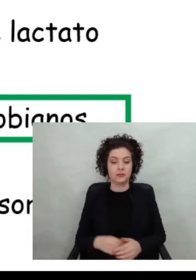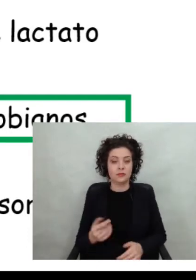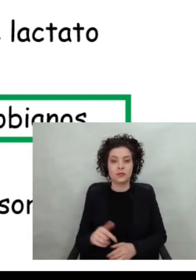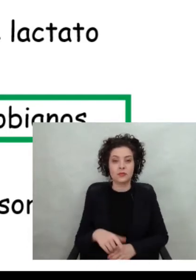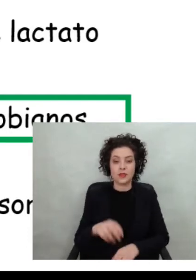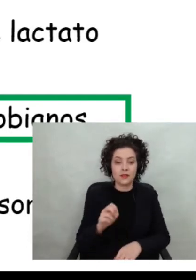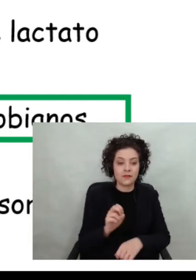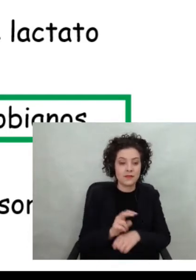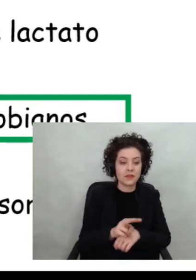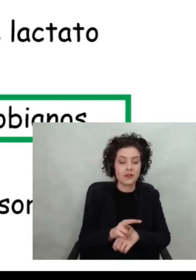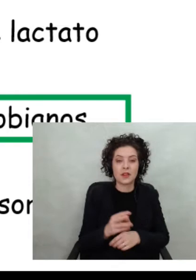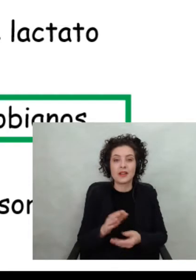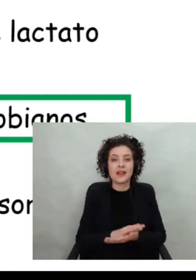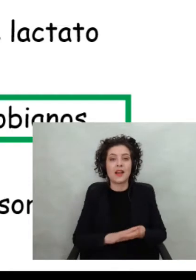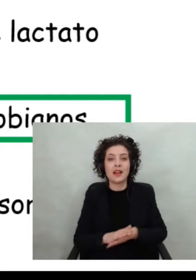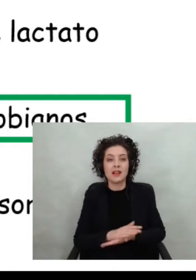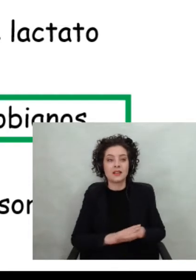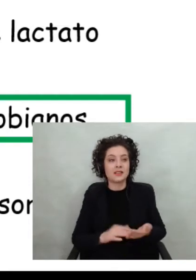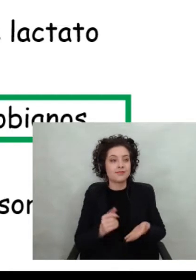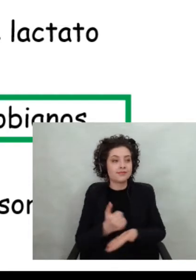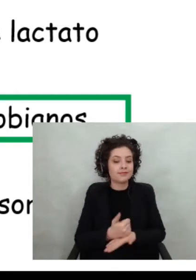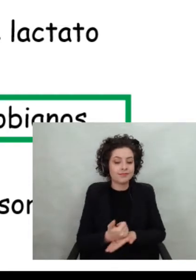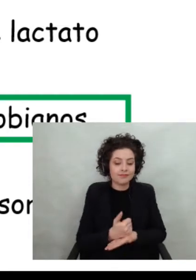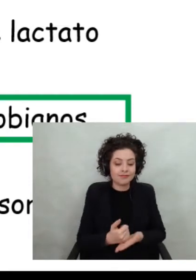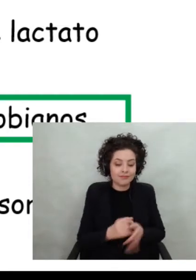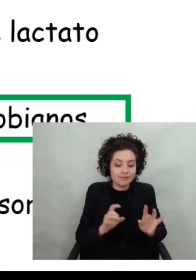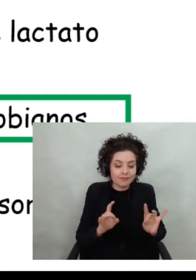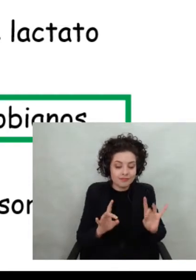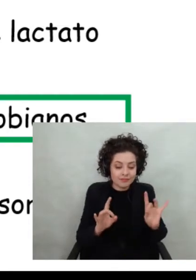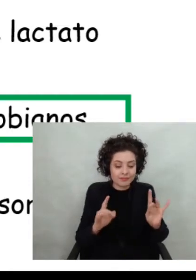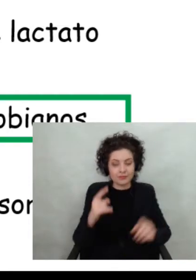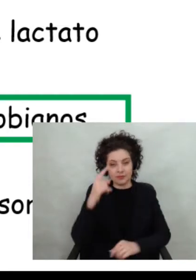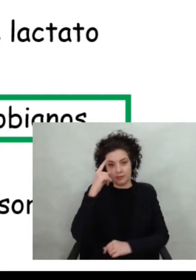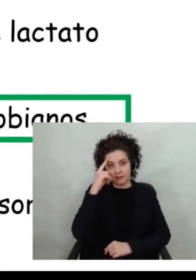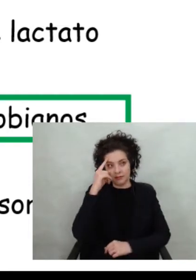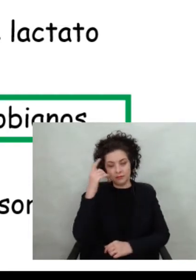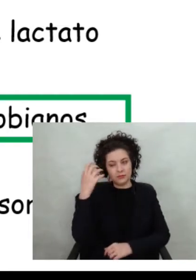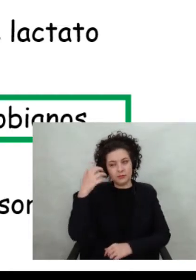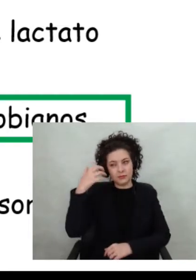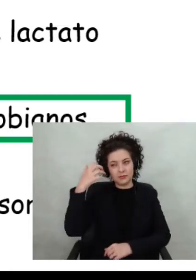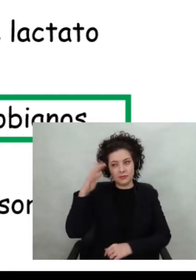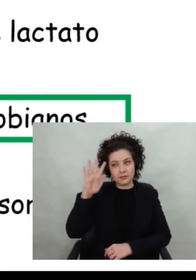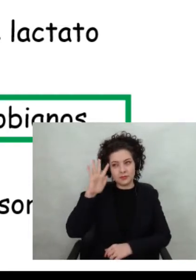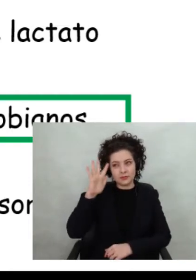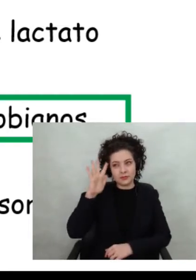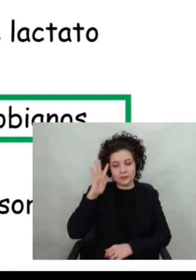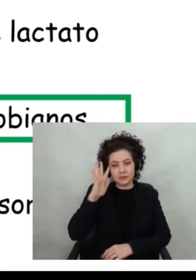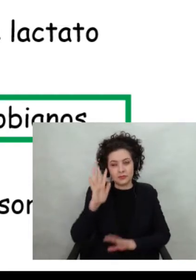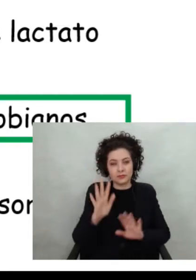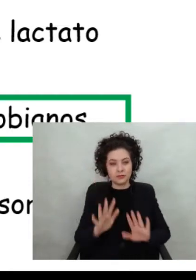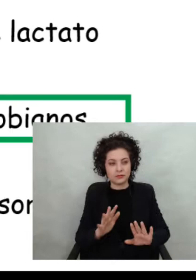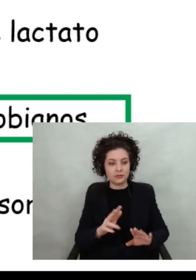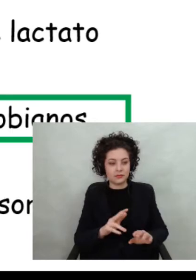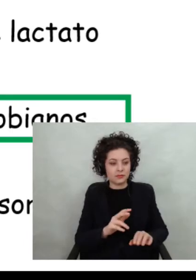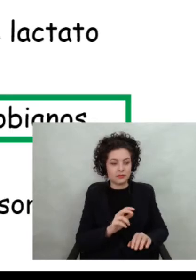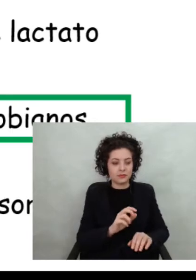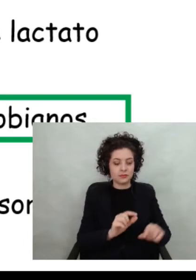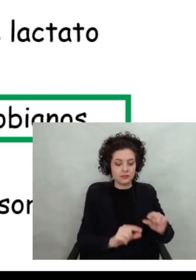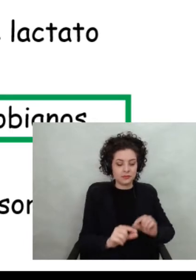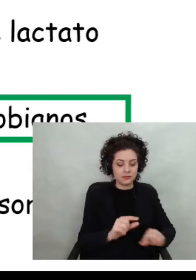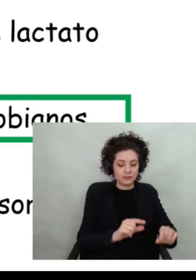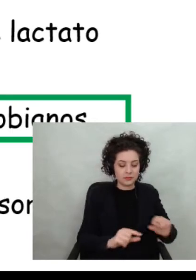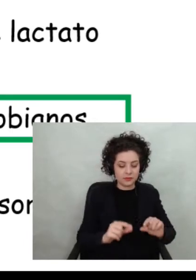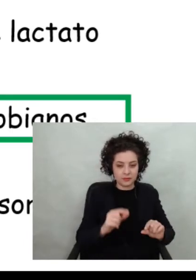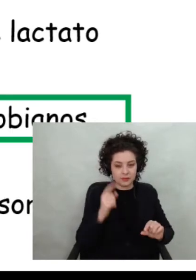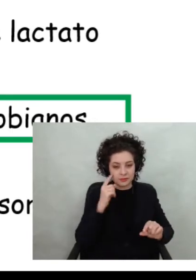nenhum antiviral específico. Então, a gente tem que imaginar o cenário em que eu estivesse tratando uma sepse bacteriana e não estivesse dando